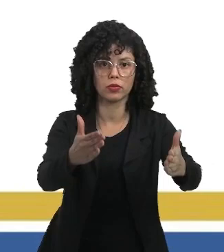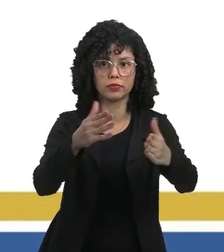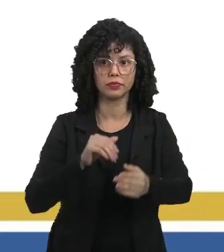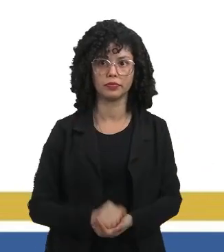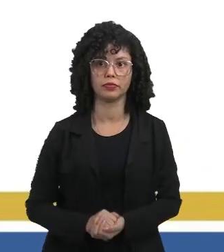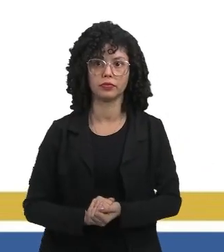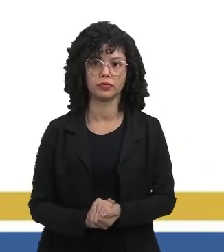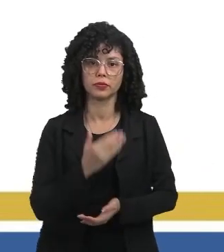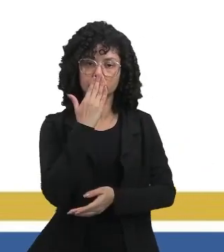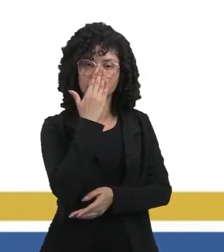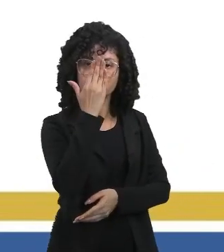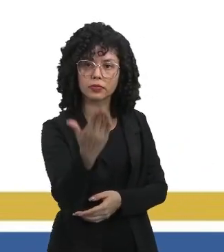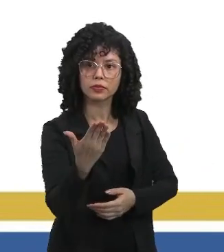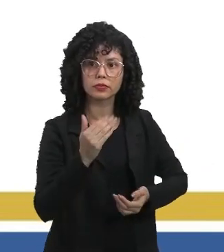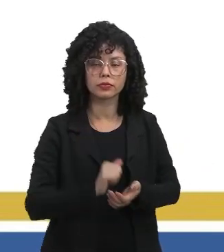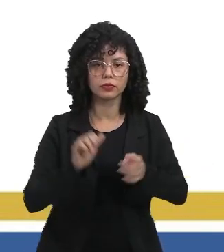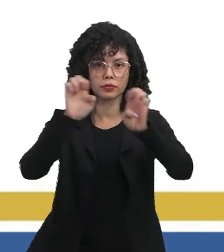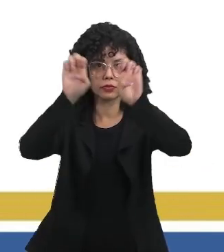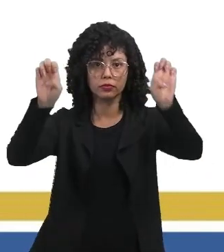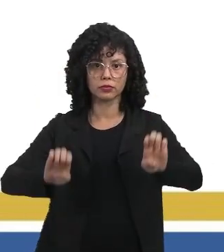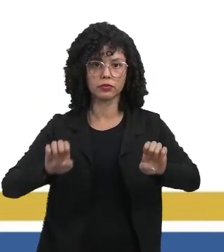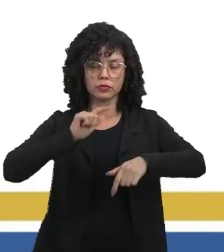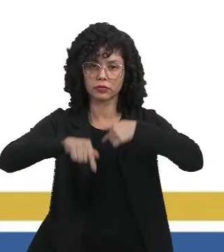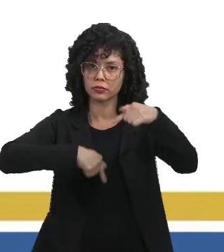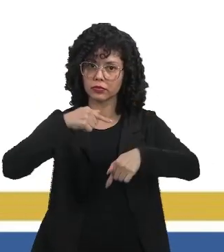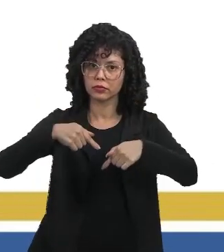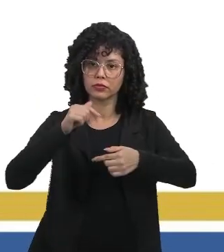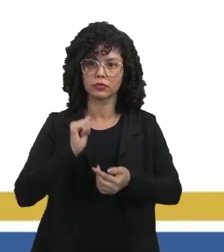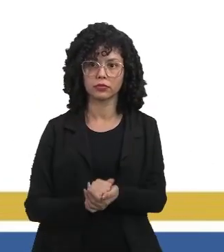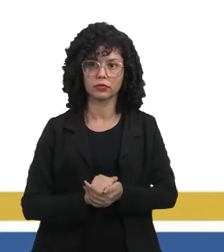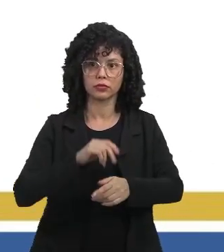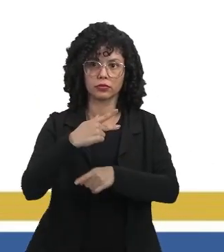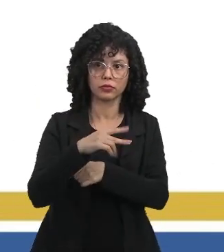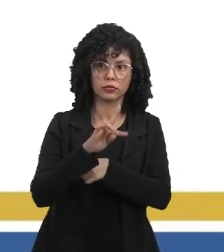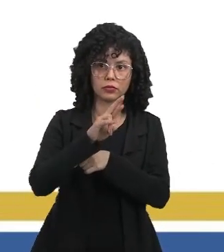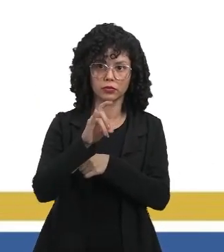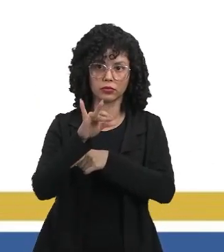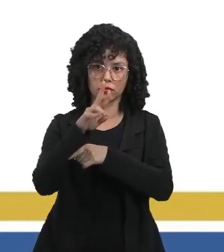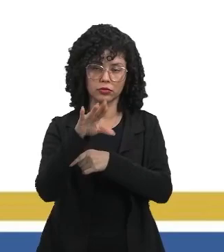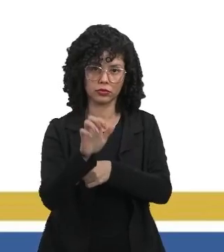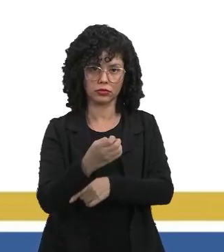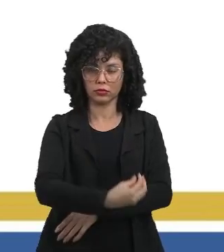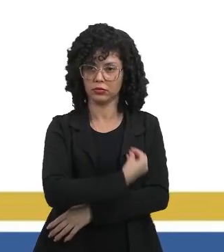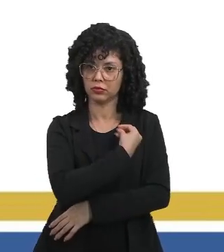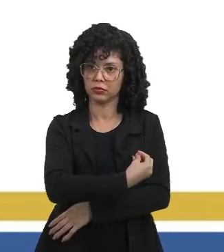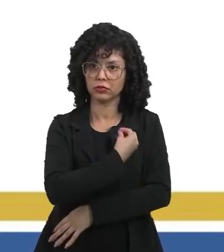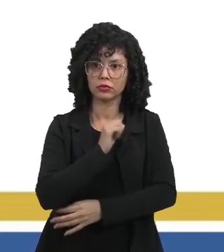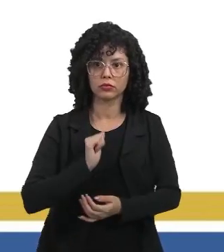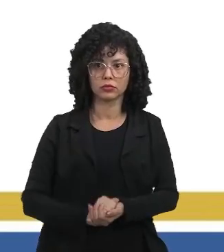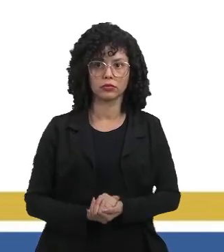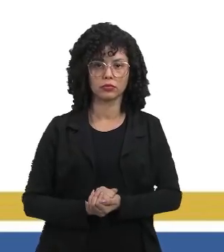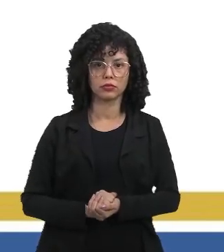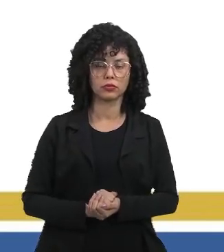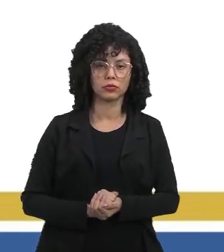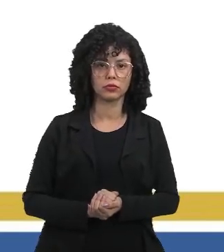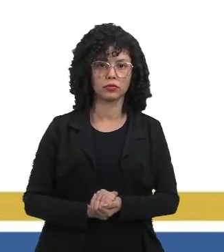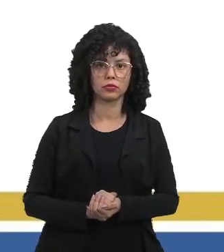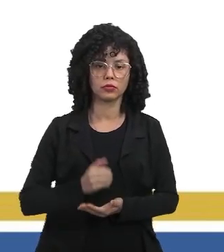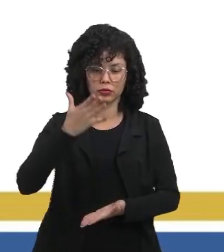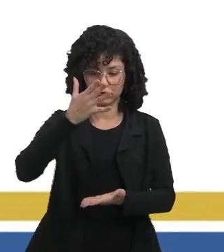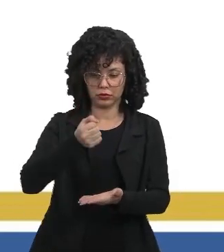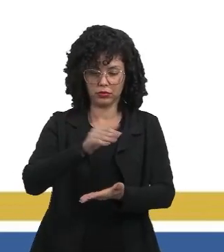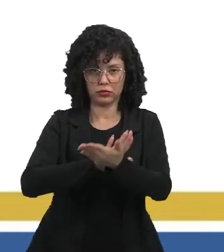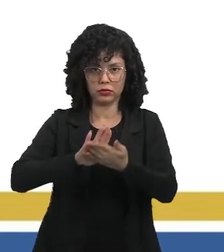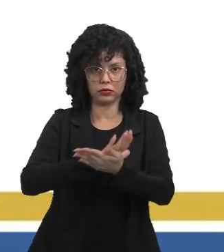fórmula a seguir representa a estrutura química de um tensoativo presente na composição de um detergente não